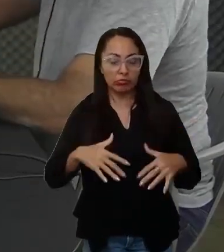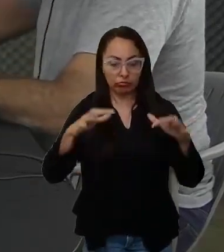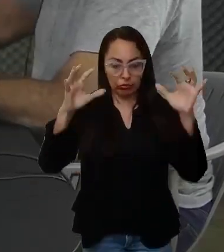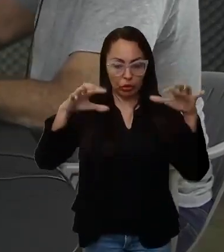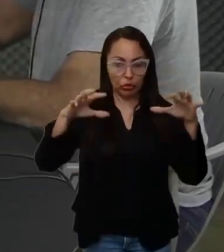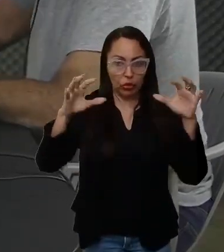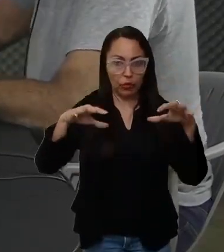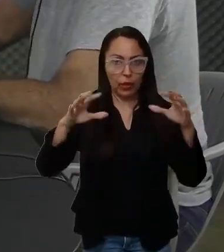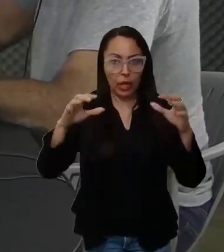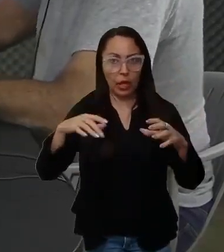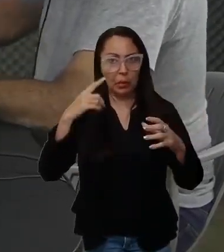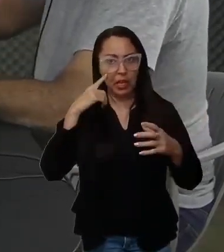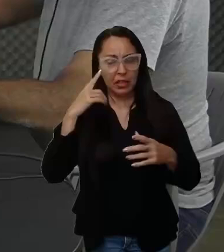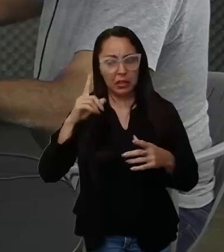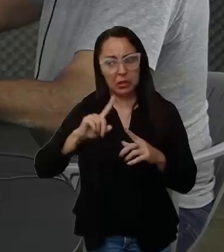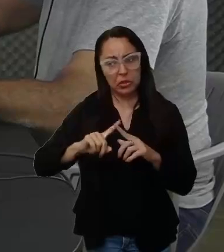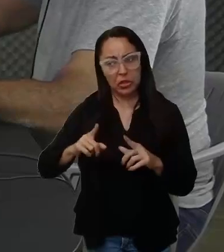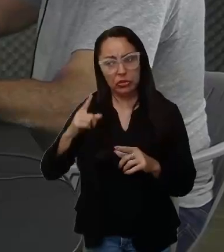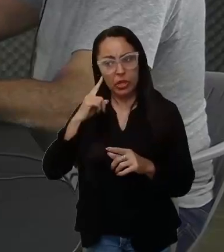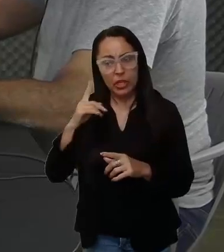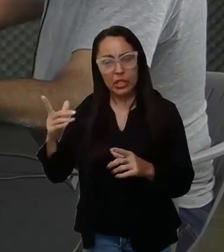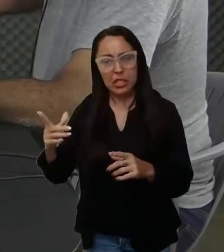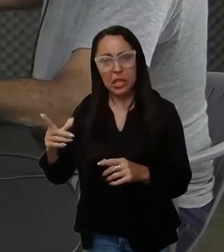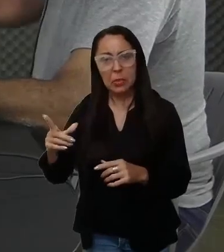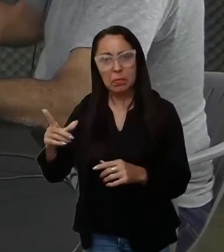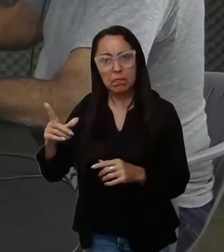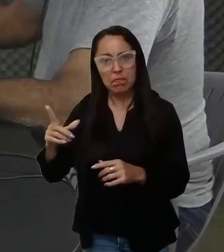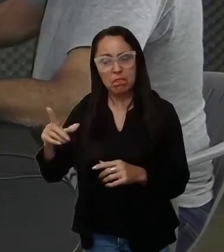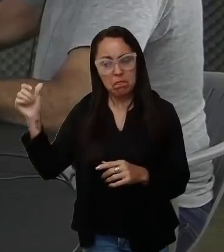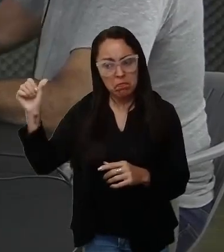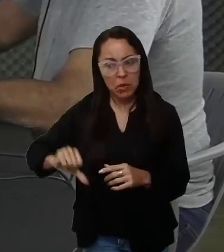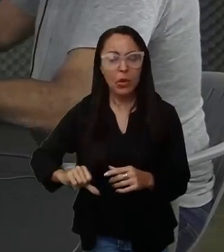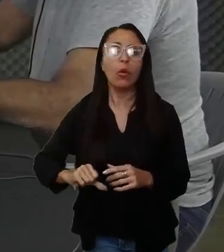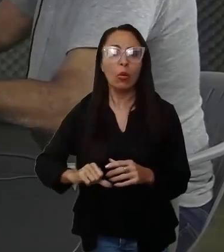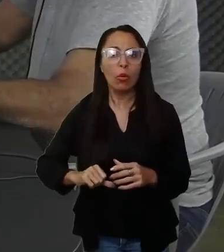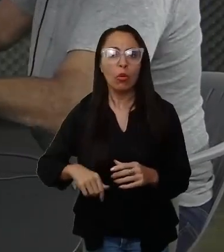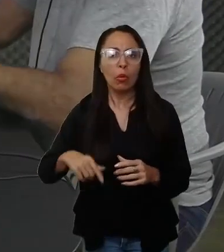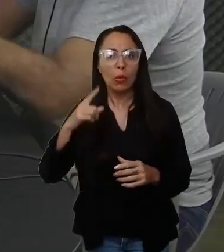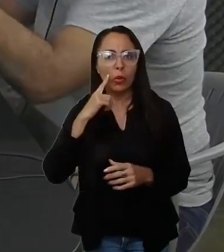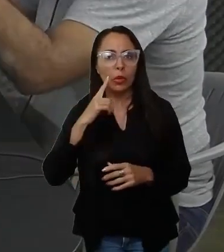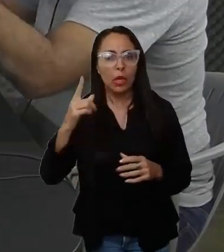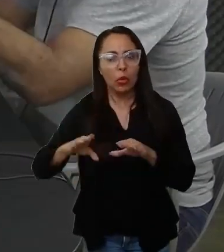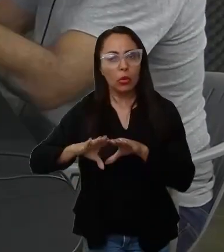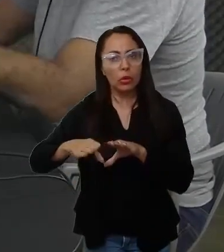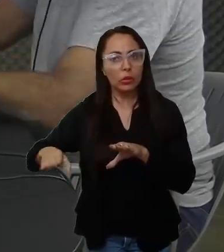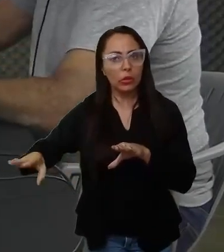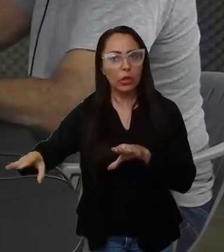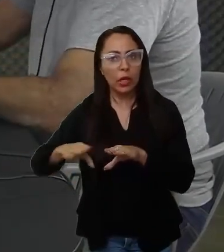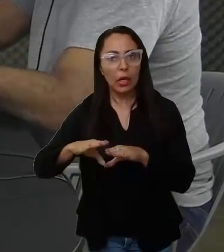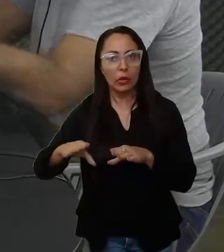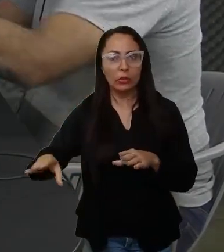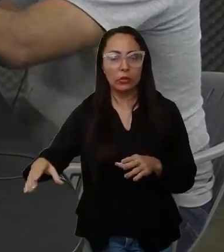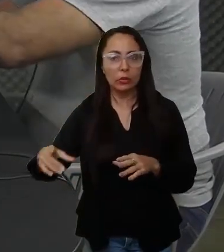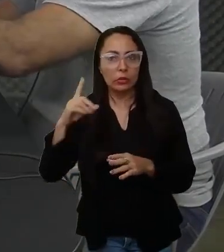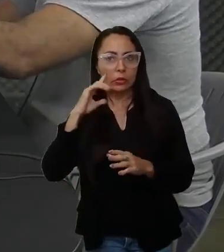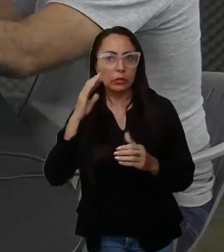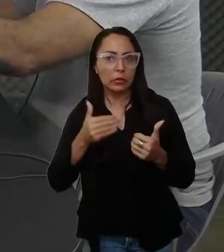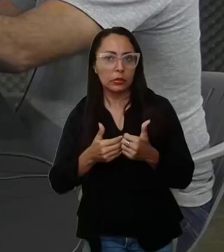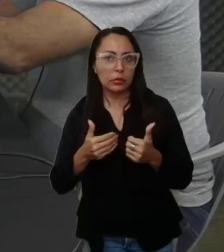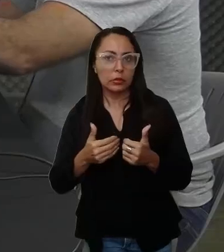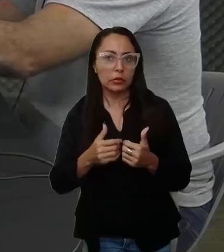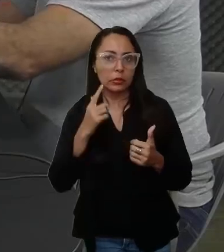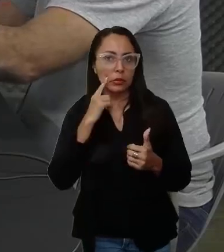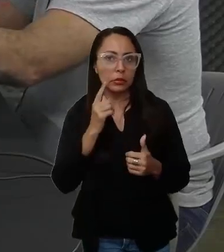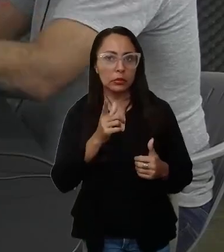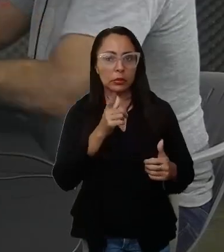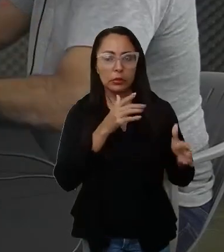gente ia sofrer do mesmo jeito, ou seria bem pior devido à proximidade do litoral, visto que lá eles não têm um litoral próximo, mas tem o rio